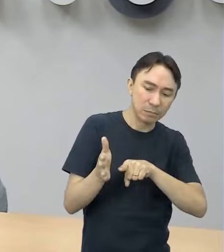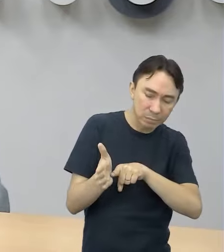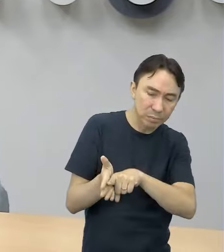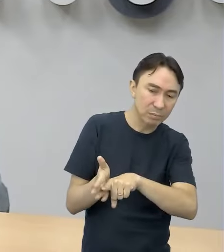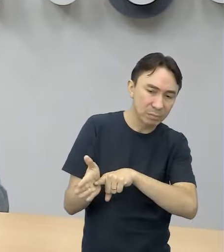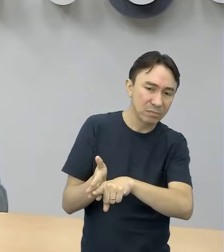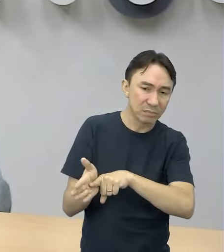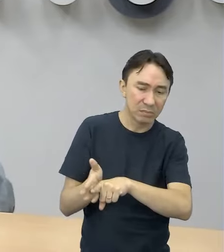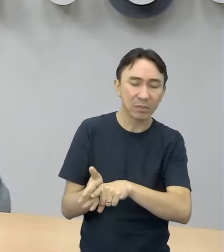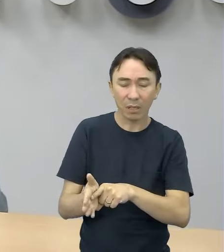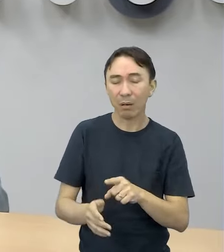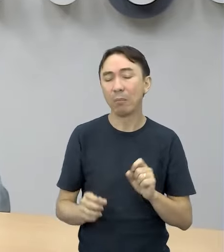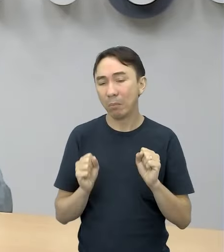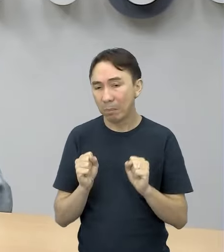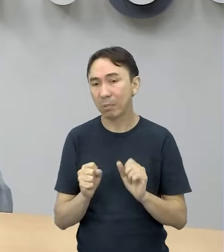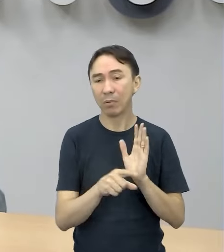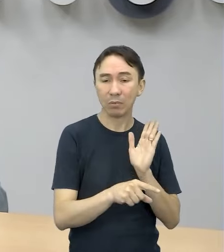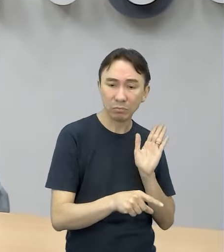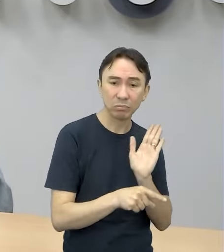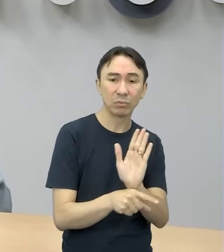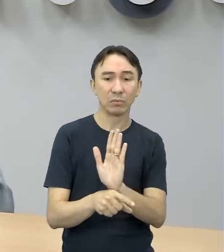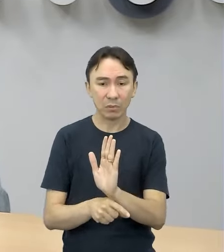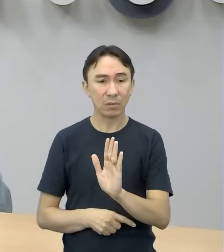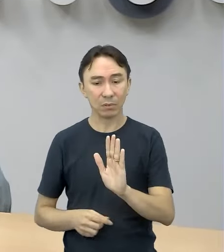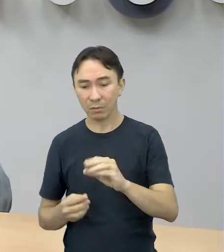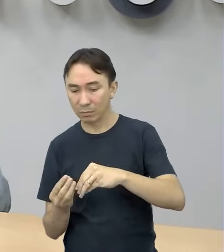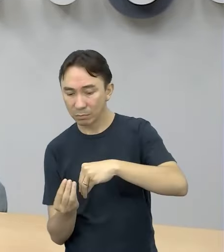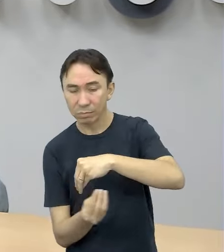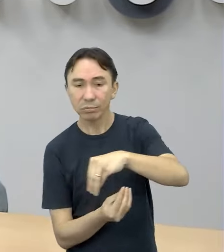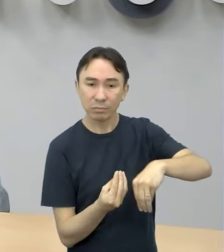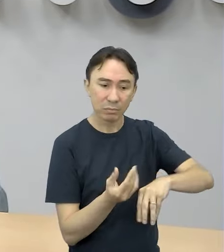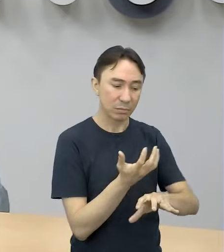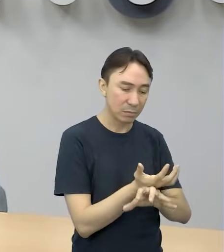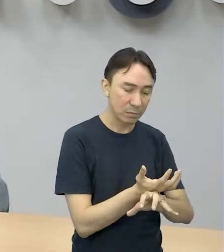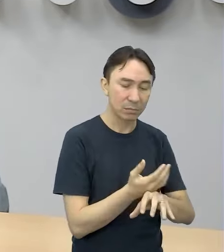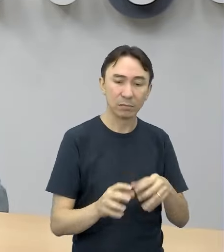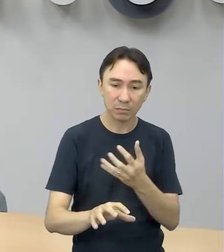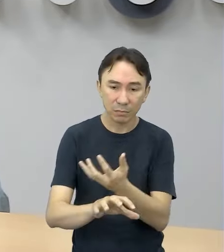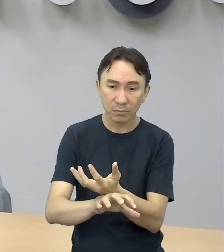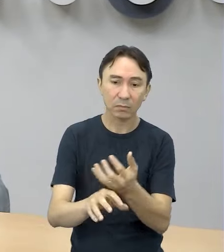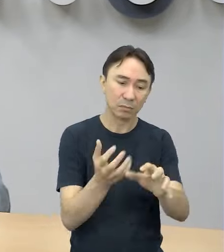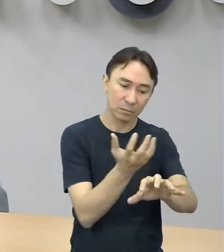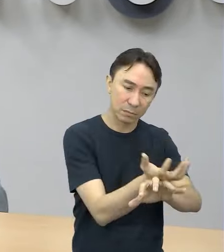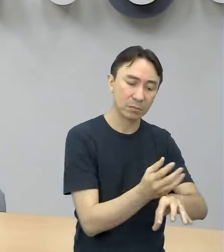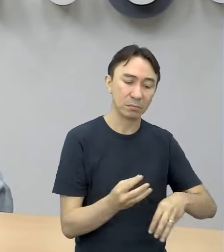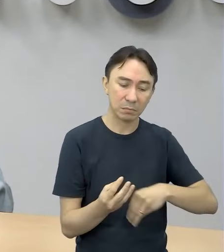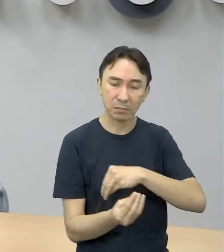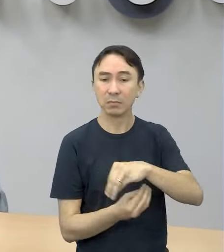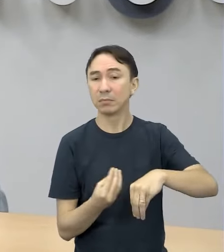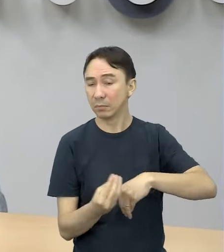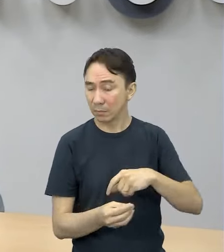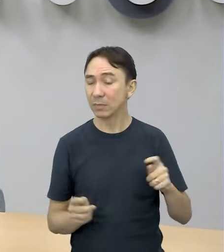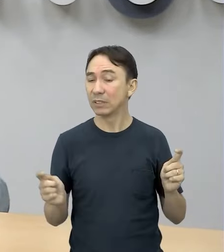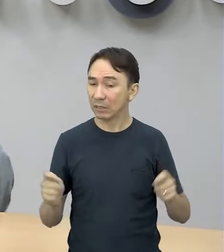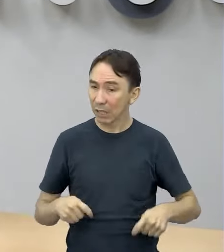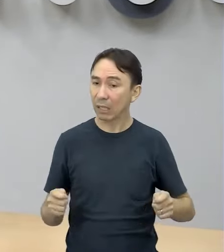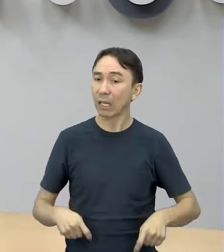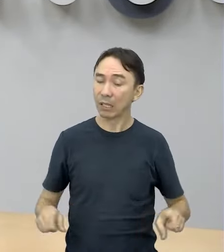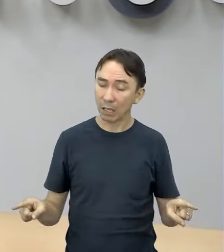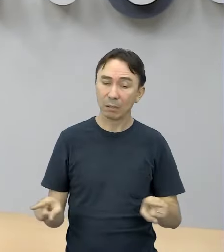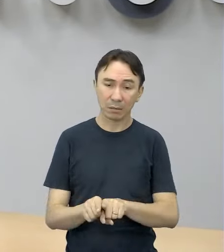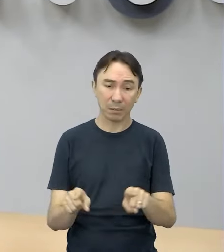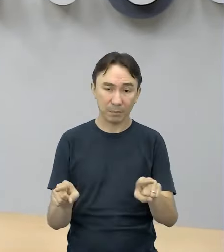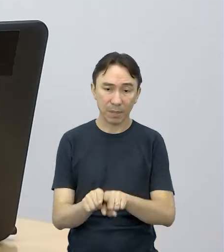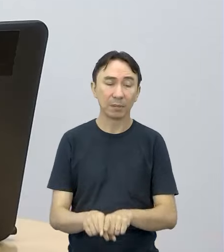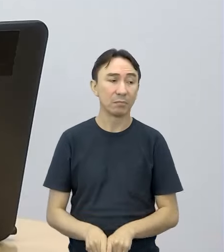também como pontos, como eixos integradores ali desses componentes e dessa unidade curricular. Isso